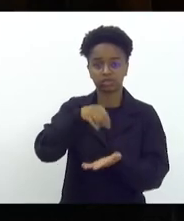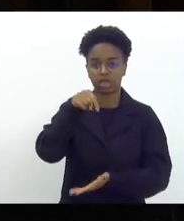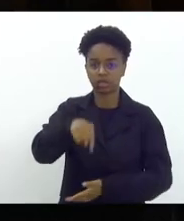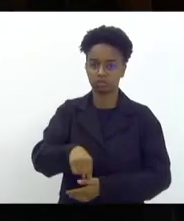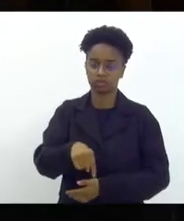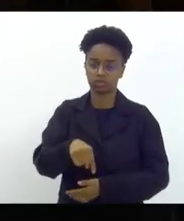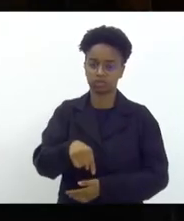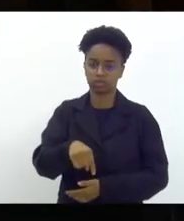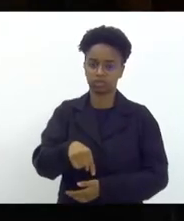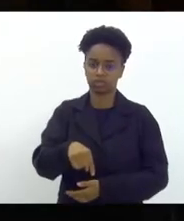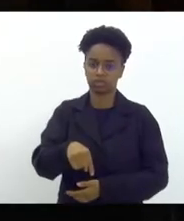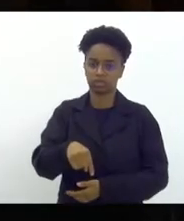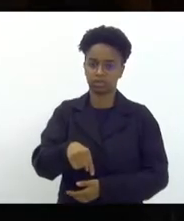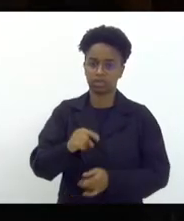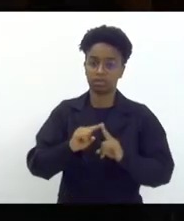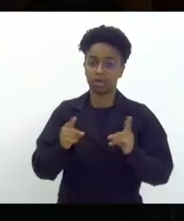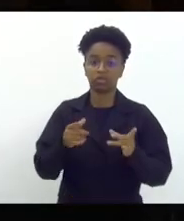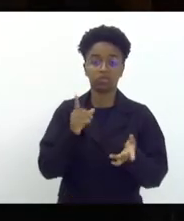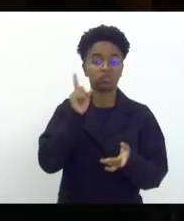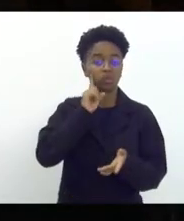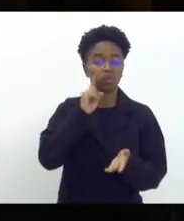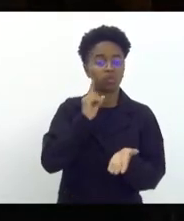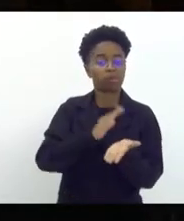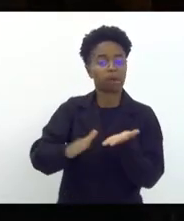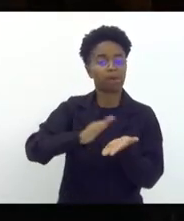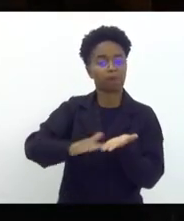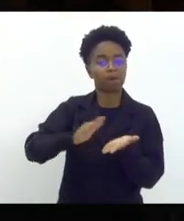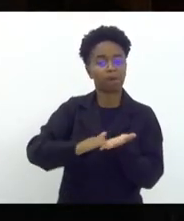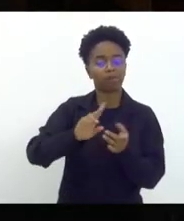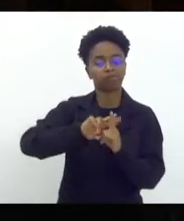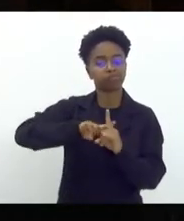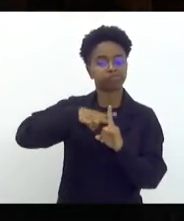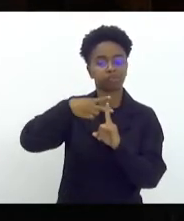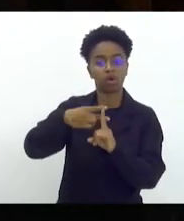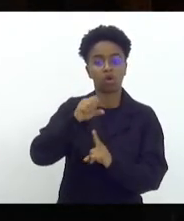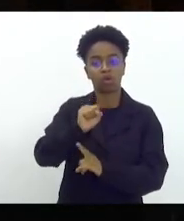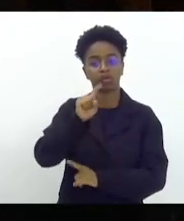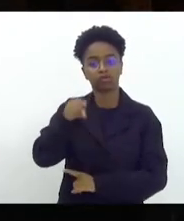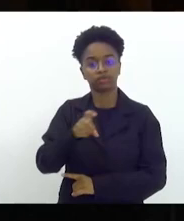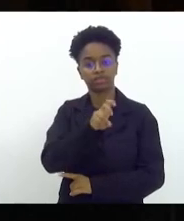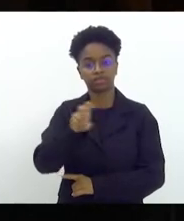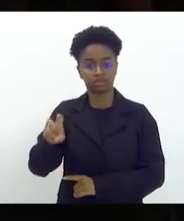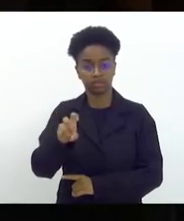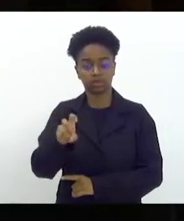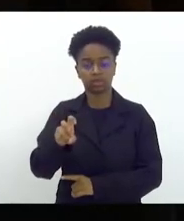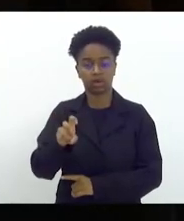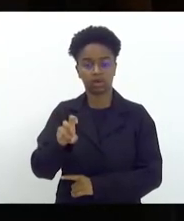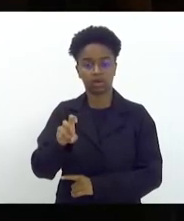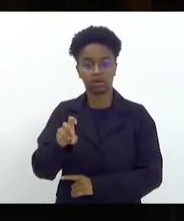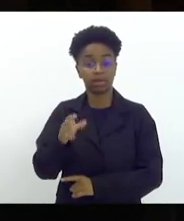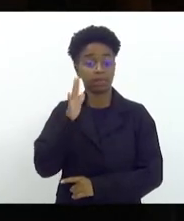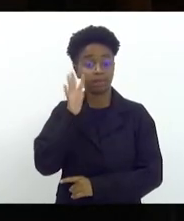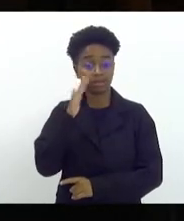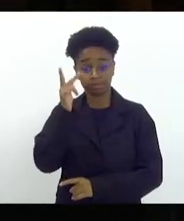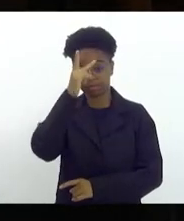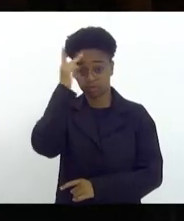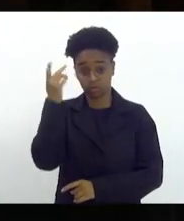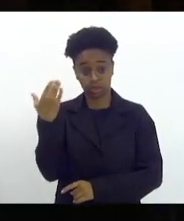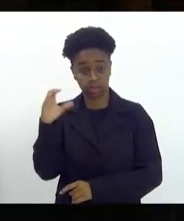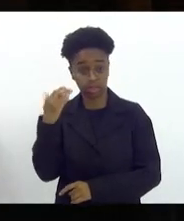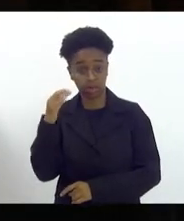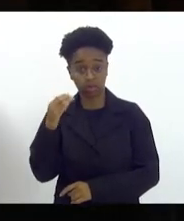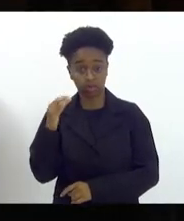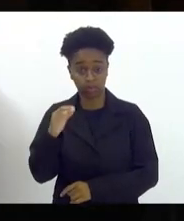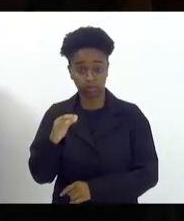vendo o seu gasto diário se multiplicar de 8:55 para 32 imagina um trabalhador que sai de Niterói